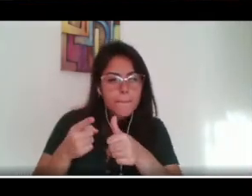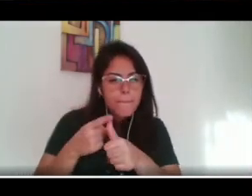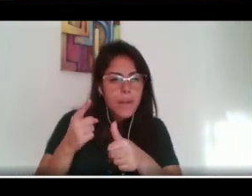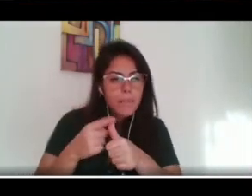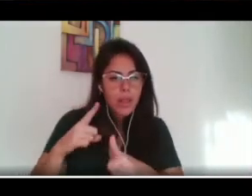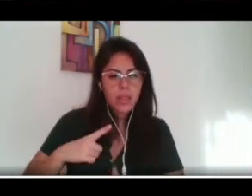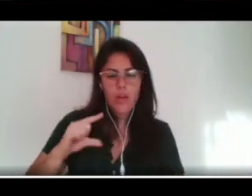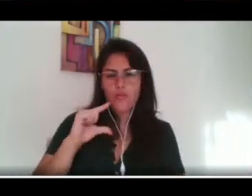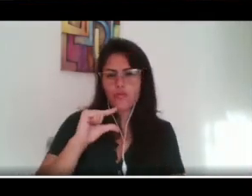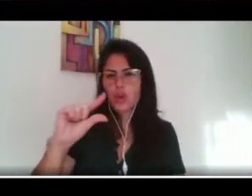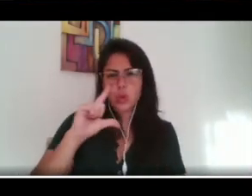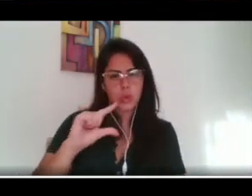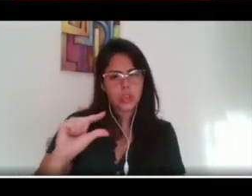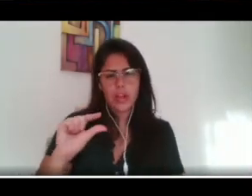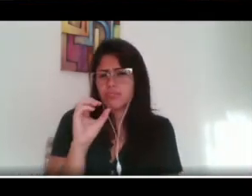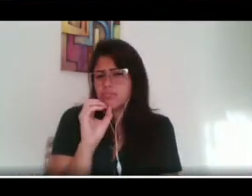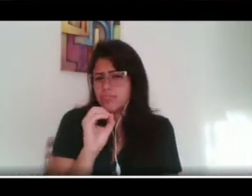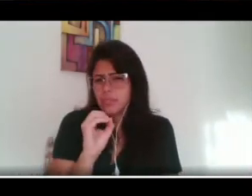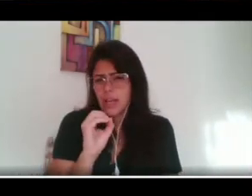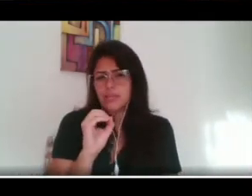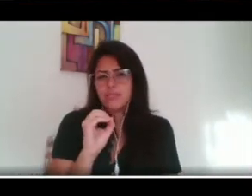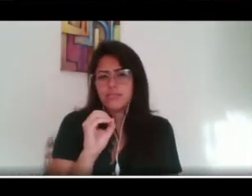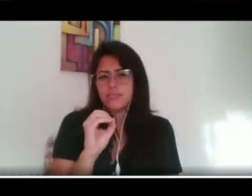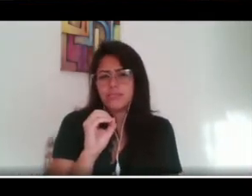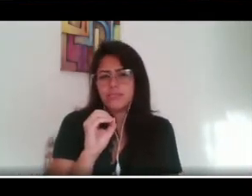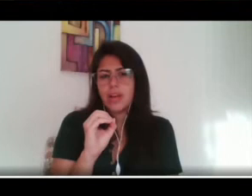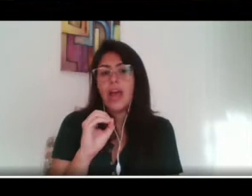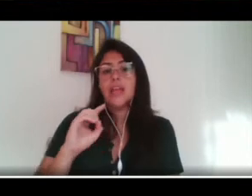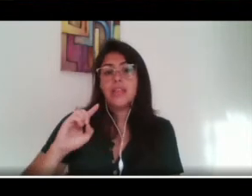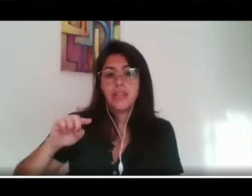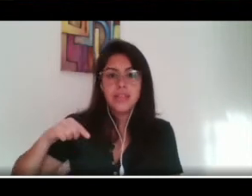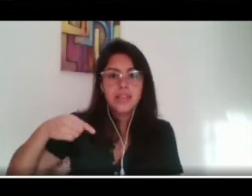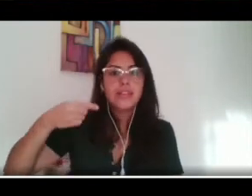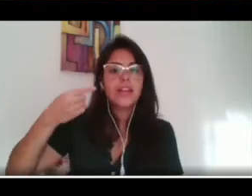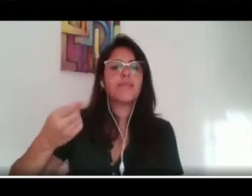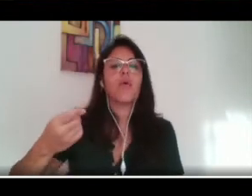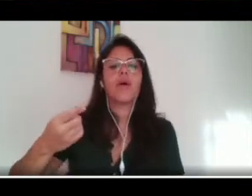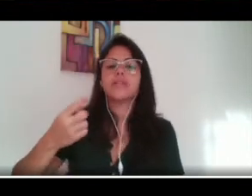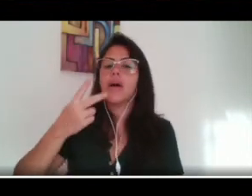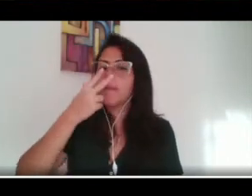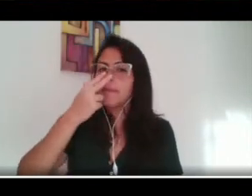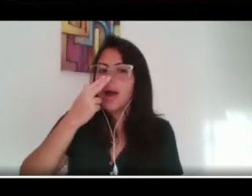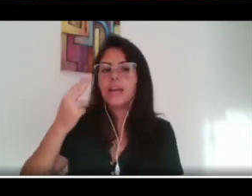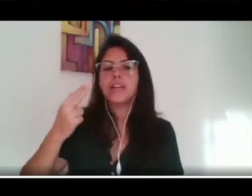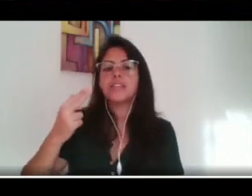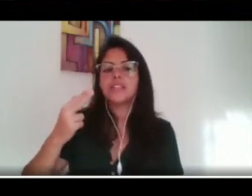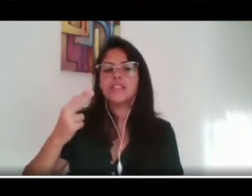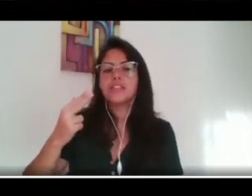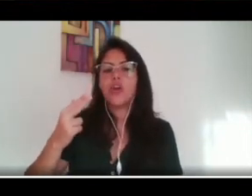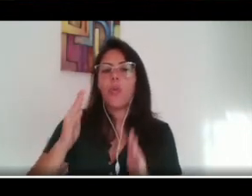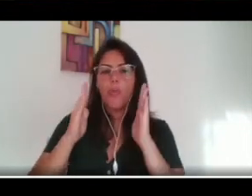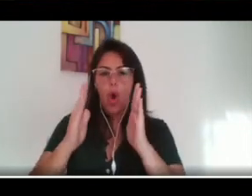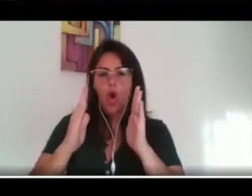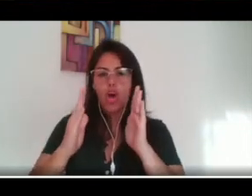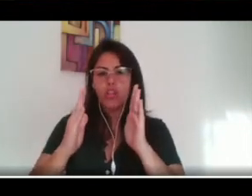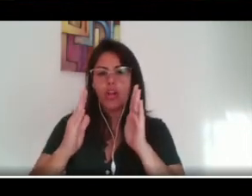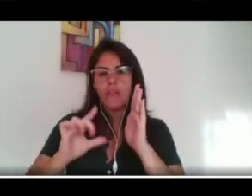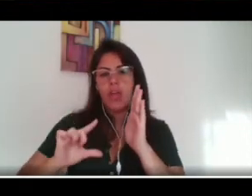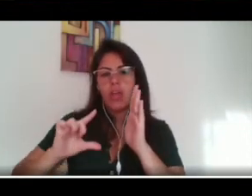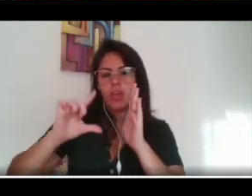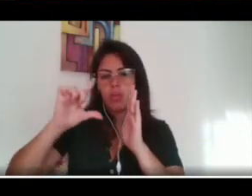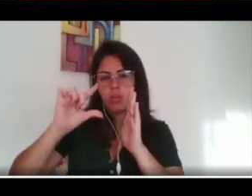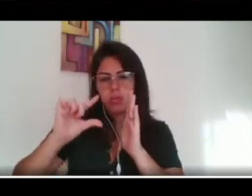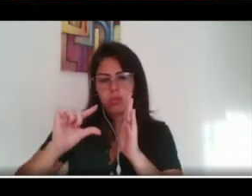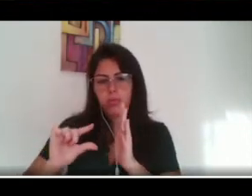v0y, e essa velocidade, veja bem, ela vai diminuindo em módulo até chegar em 0, que é a